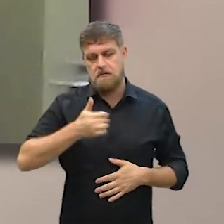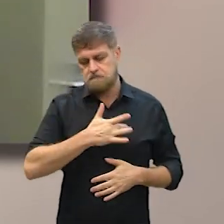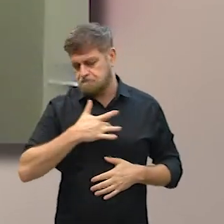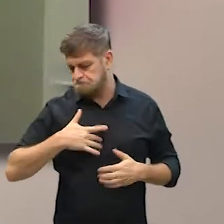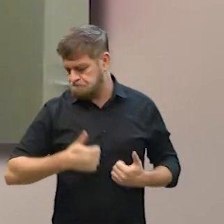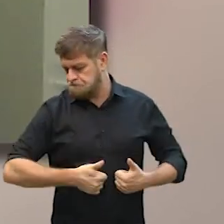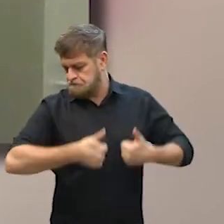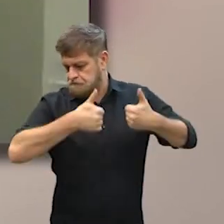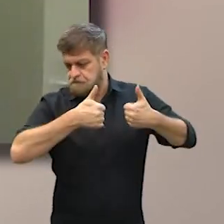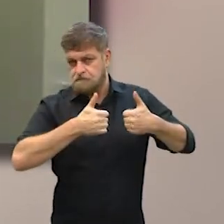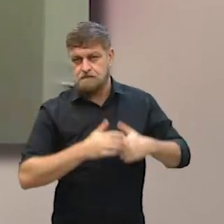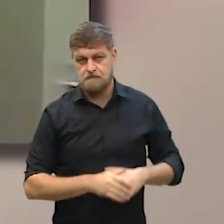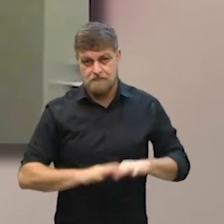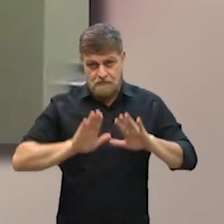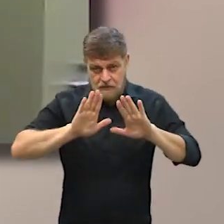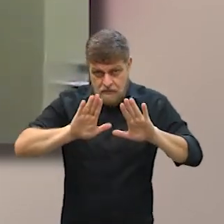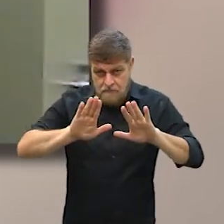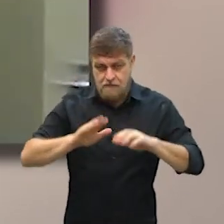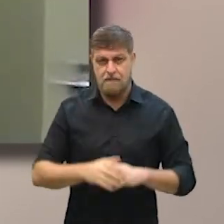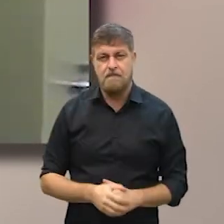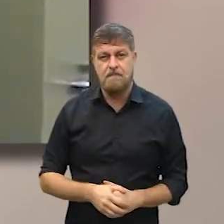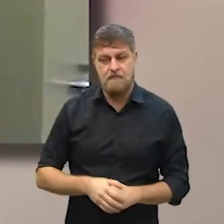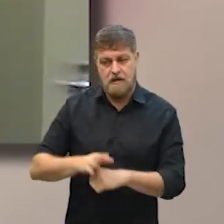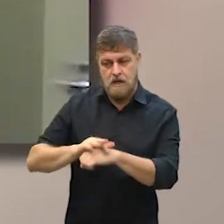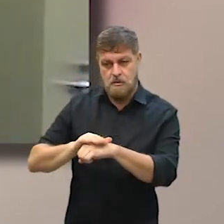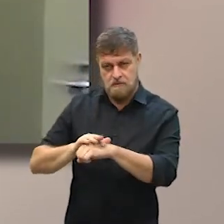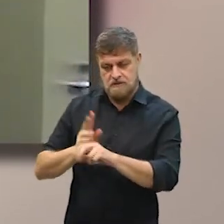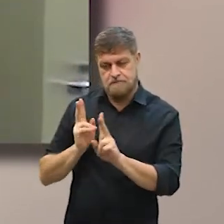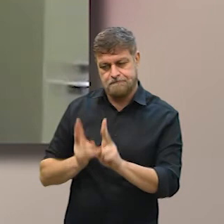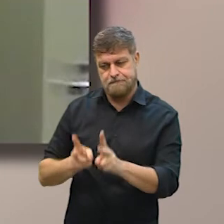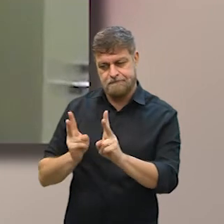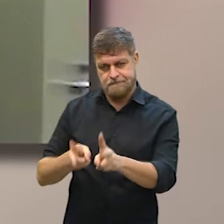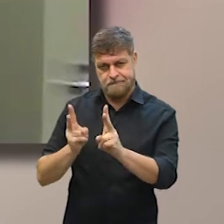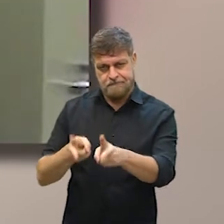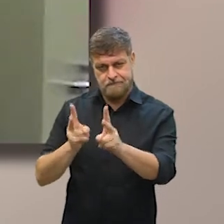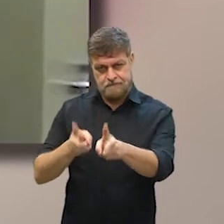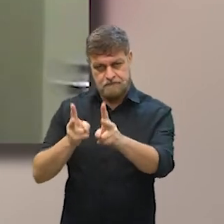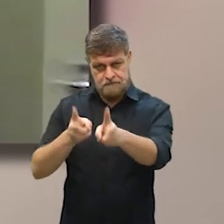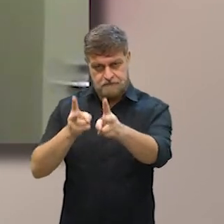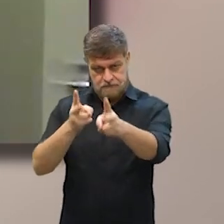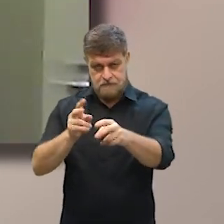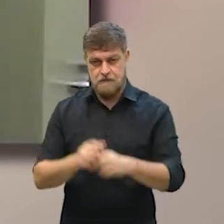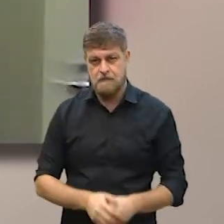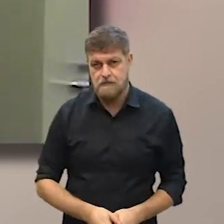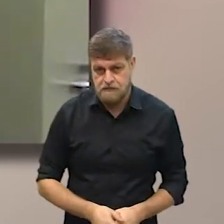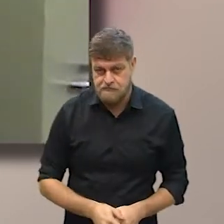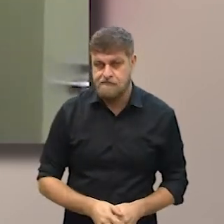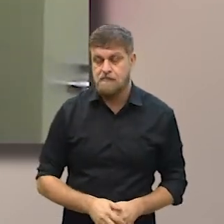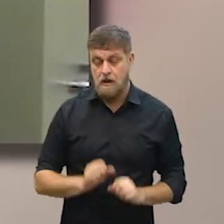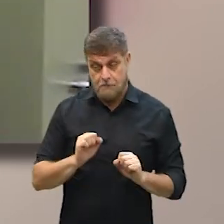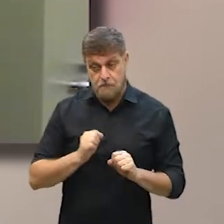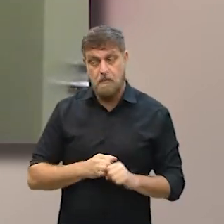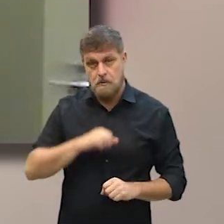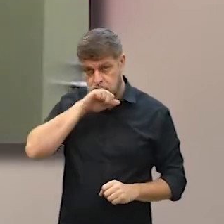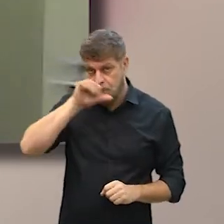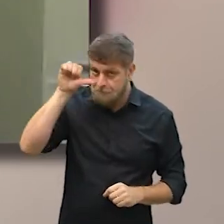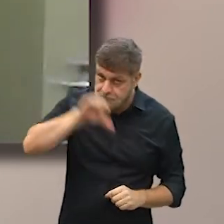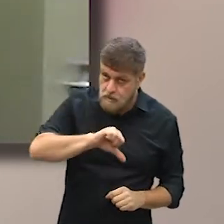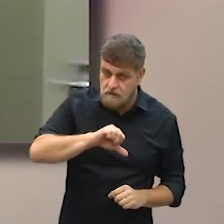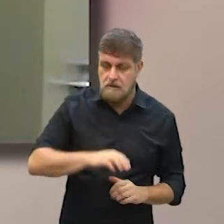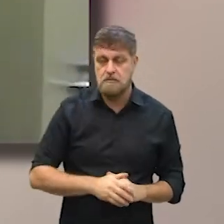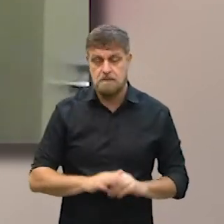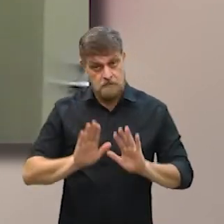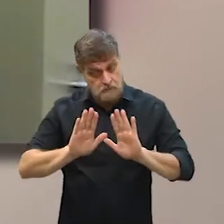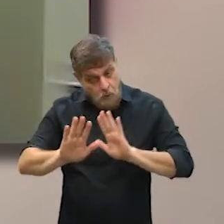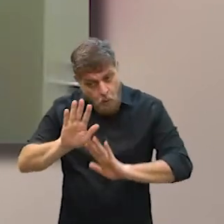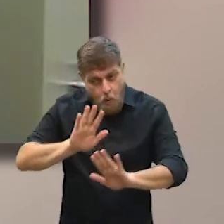tratamento médico já não tô bem acho que eu curei disso E aí volta a atividade da doença e às vezes até no